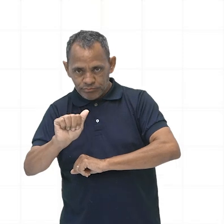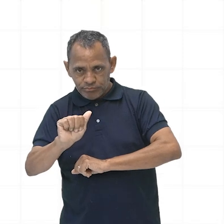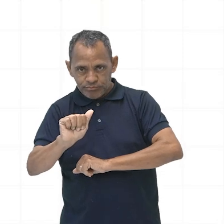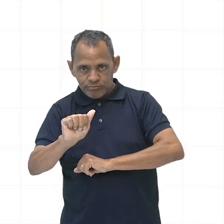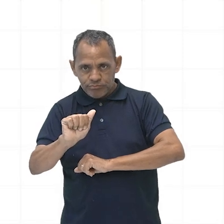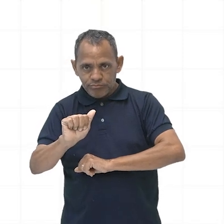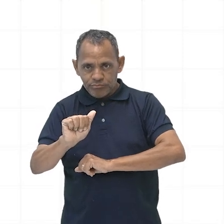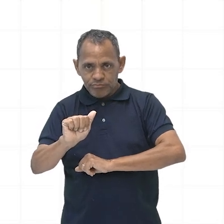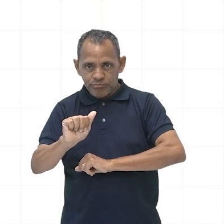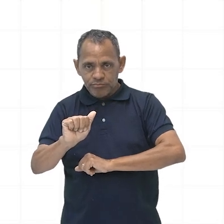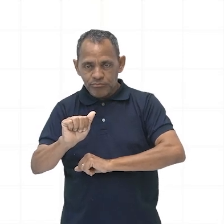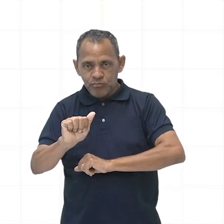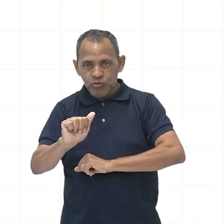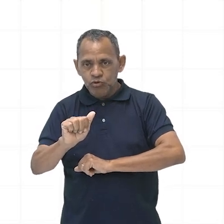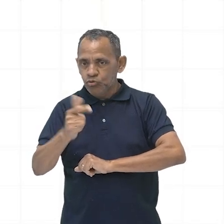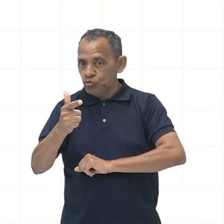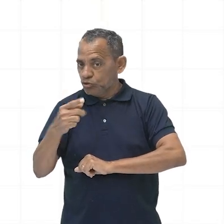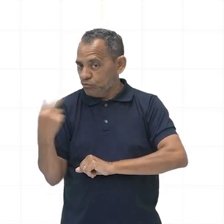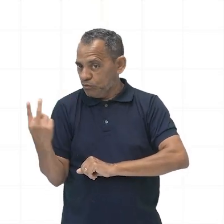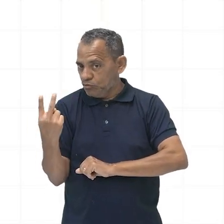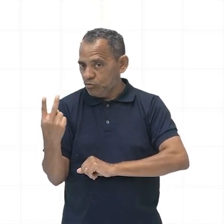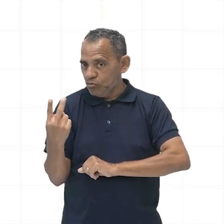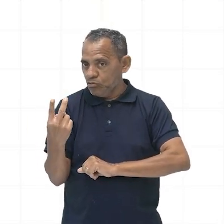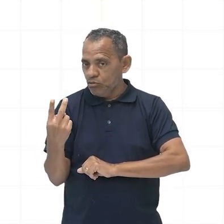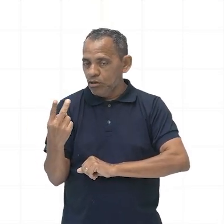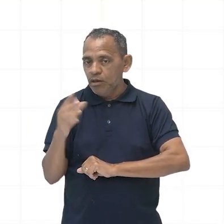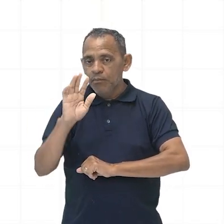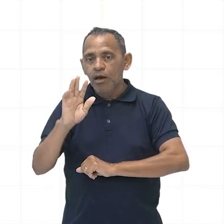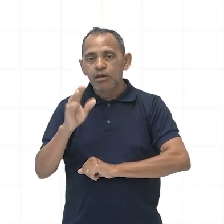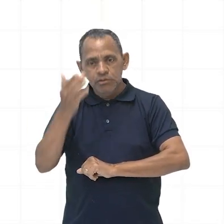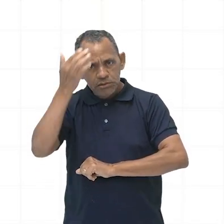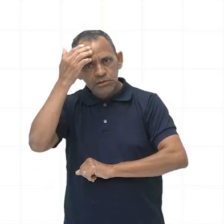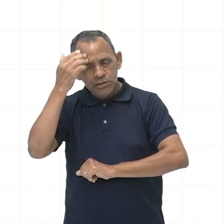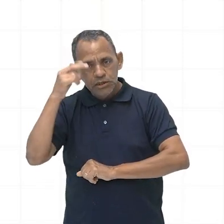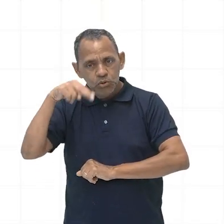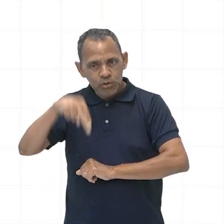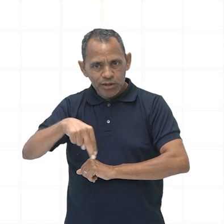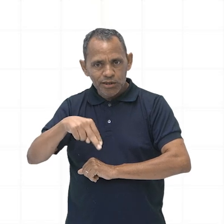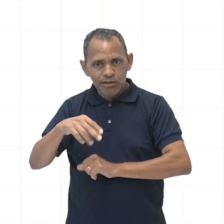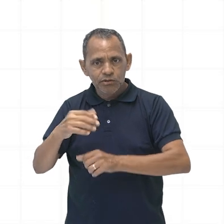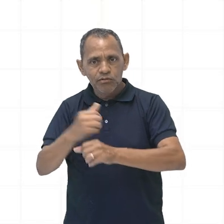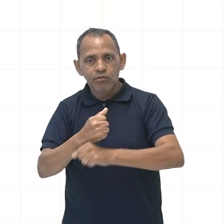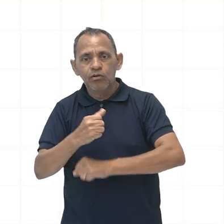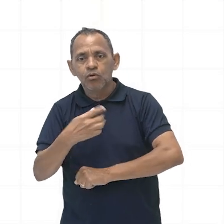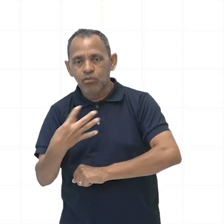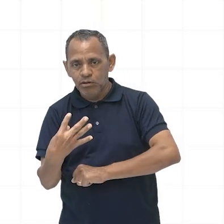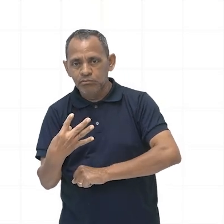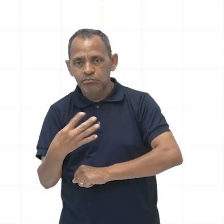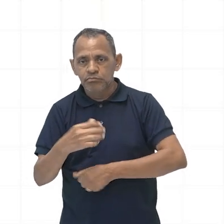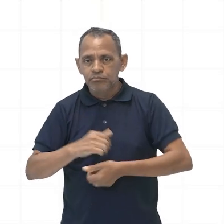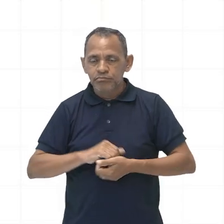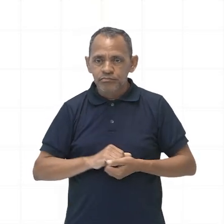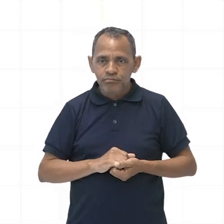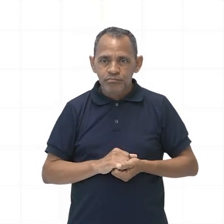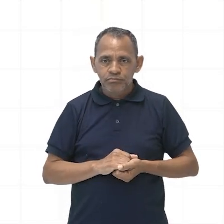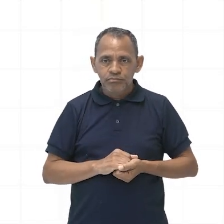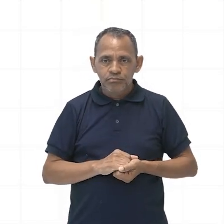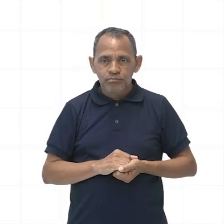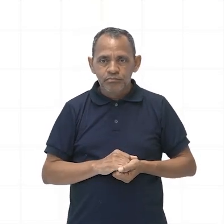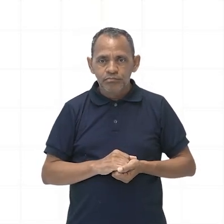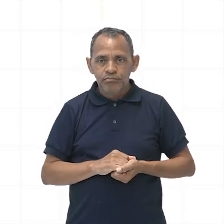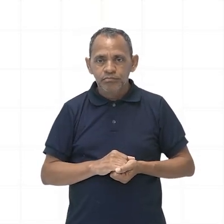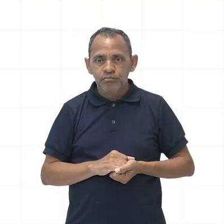que eu não sei quanto vale, só que eu sei quanto que vale o N. O N vale 4. Muito bem, professor.